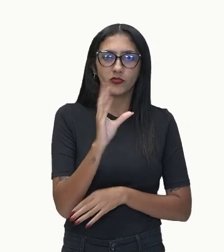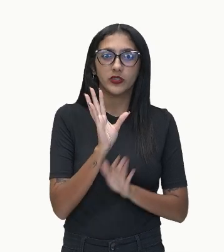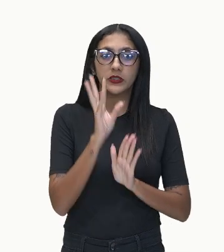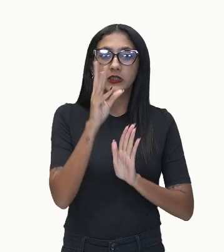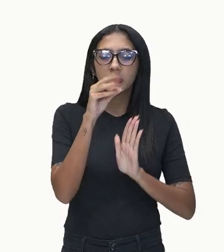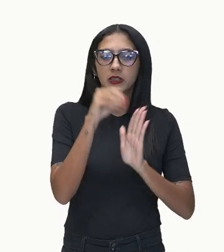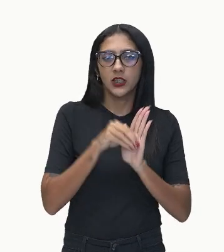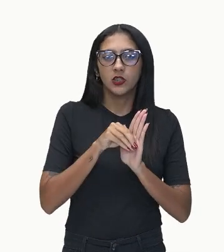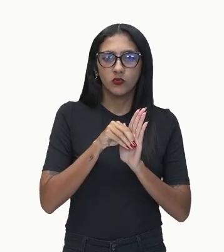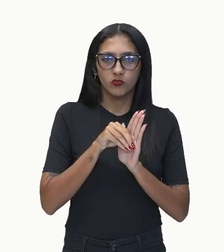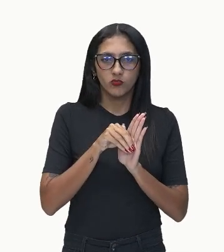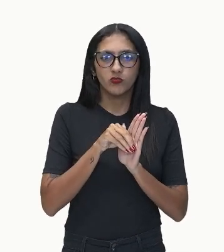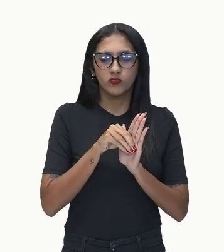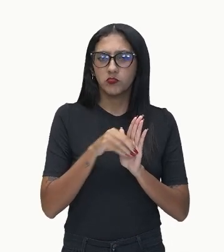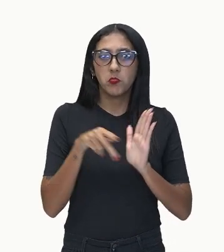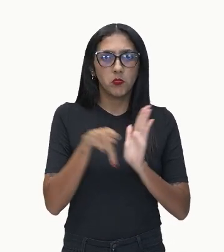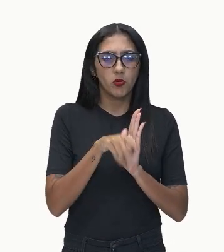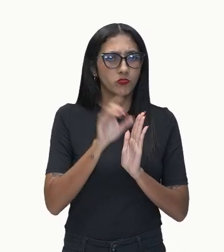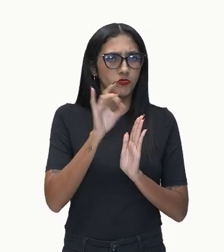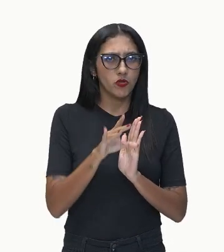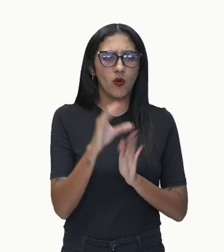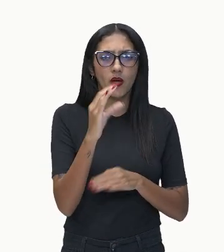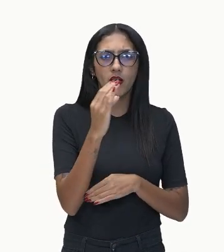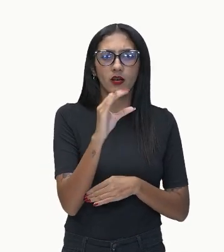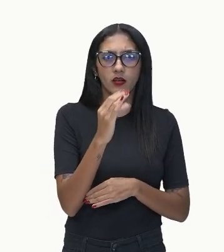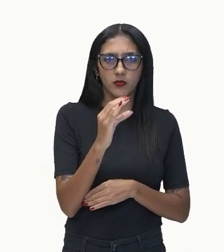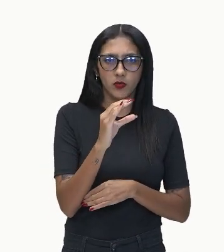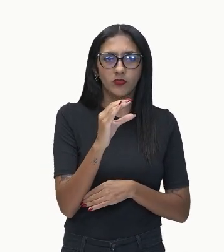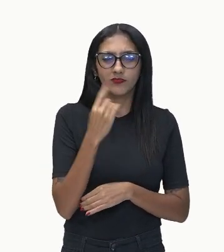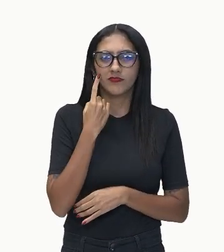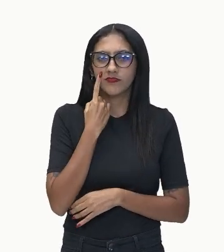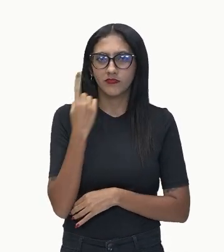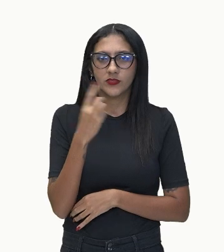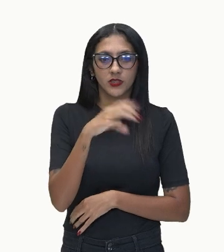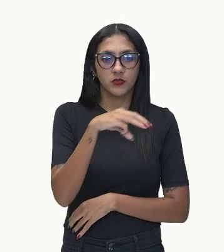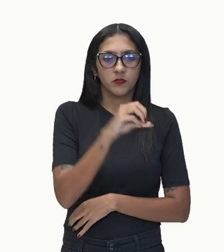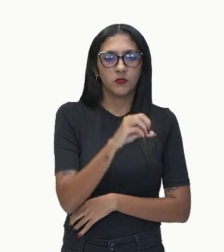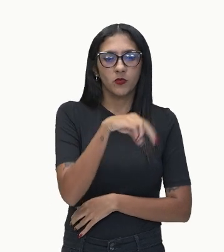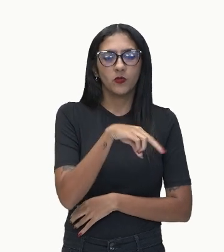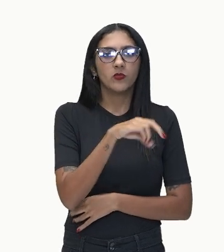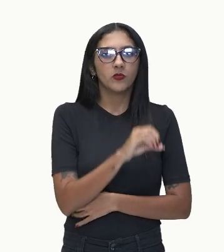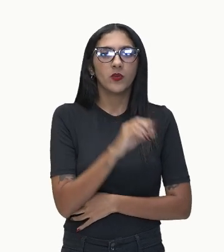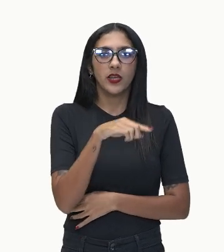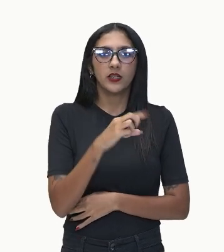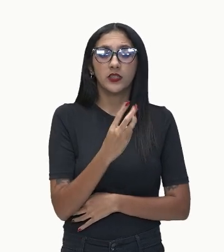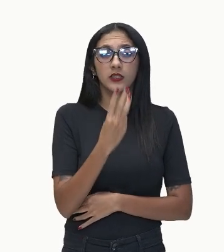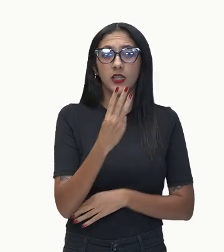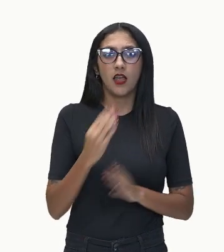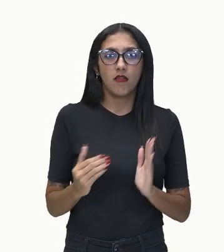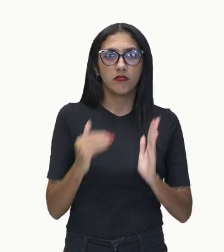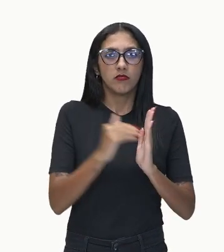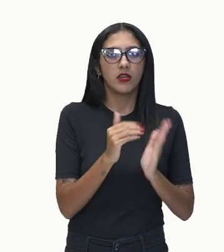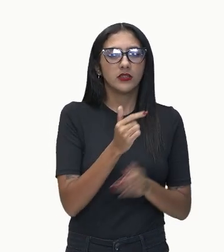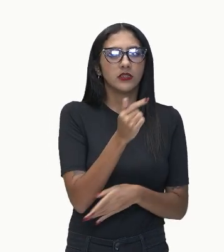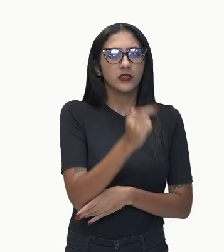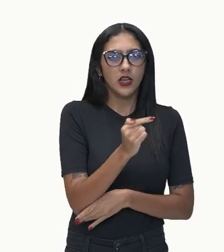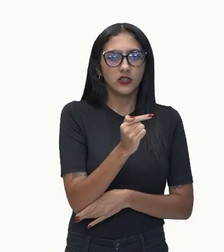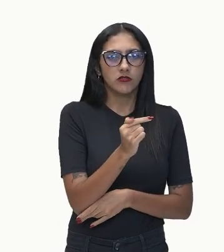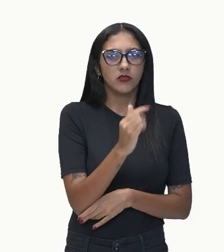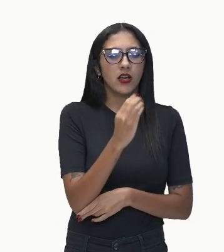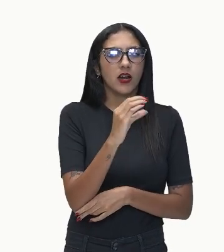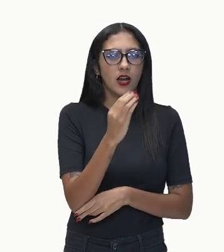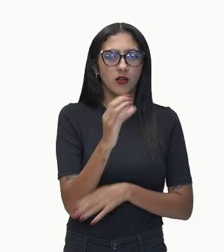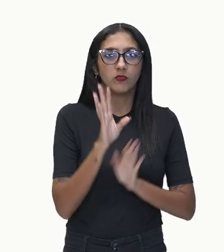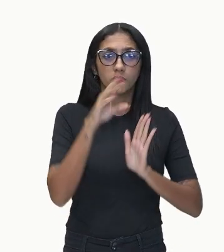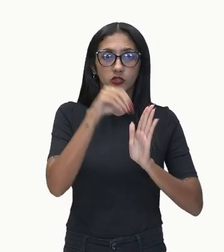estou falando de carbonos. Então os monossacarídeos, eles têm de 3 até 7